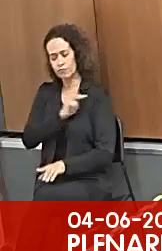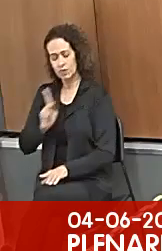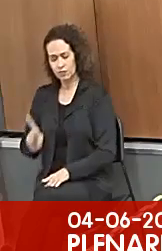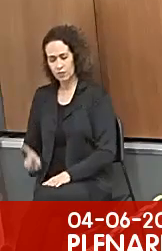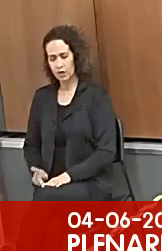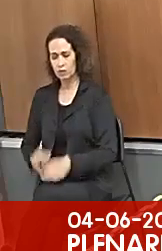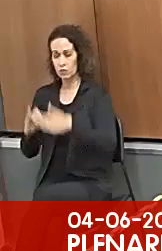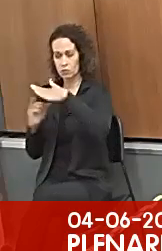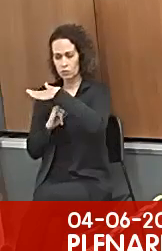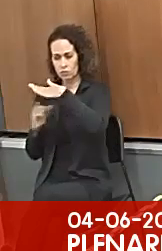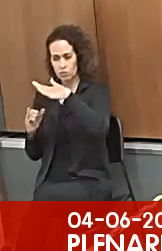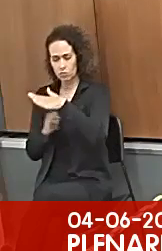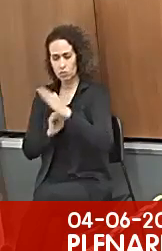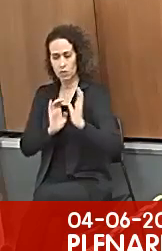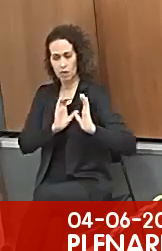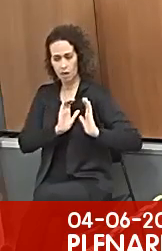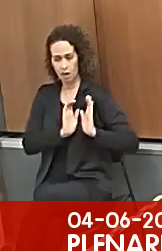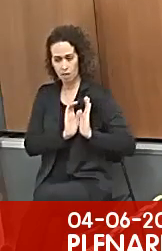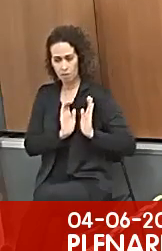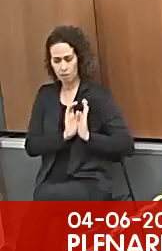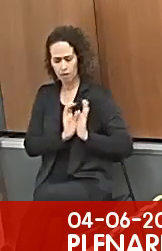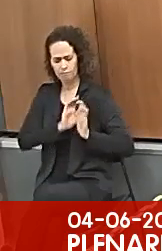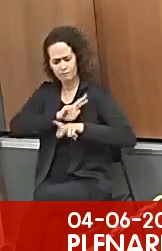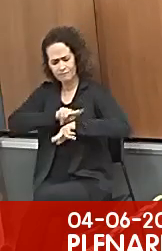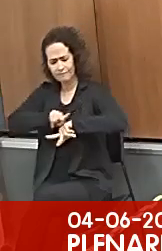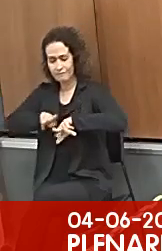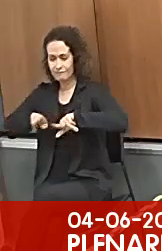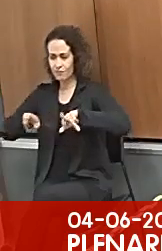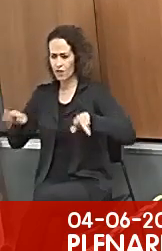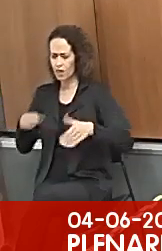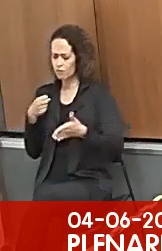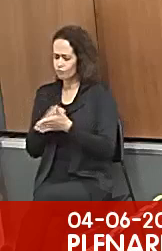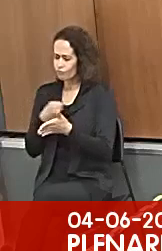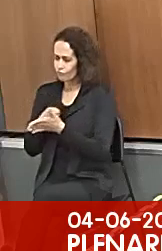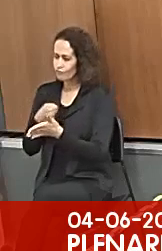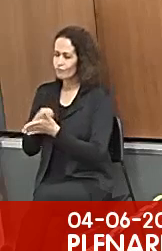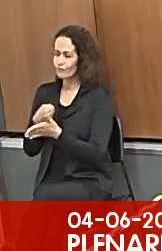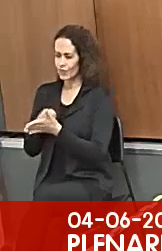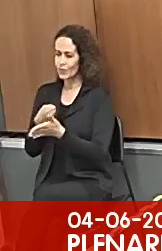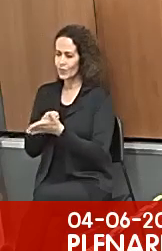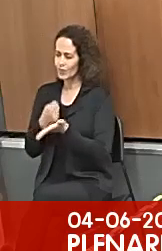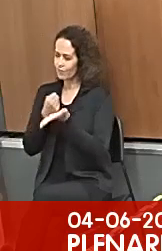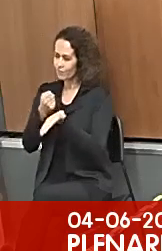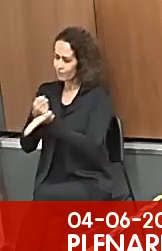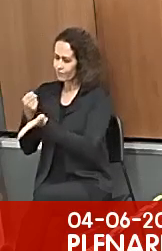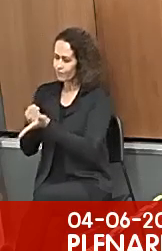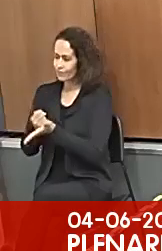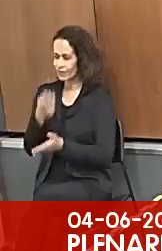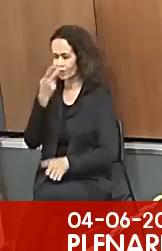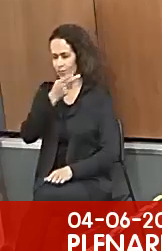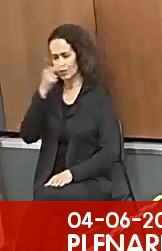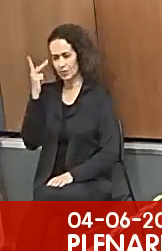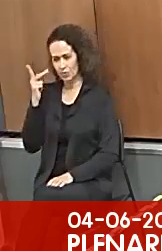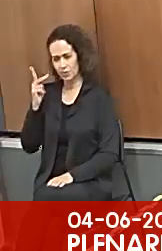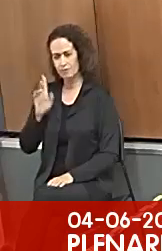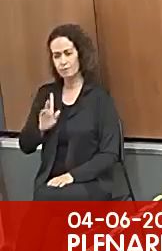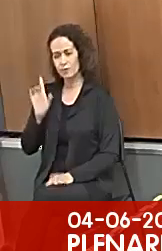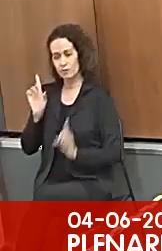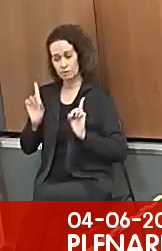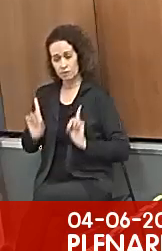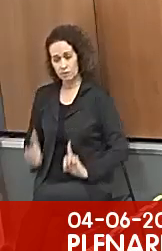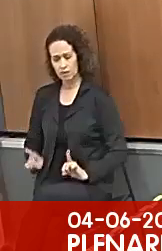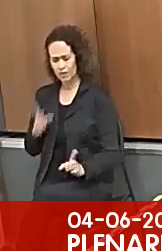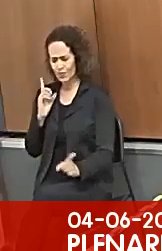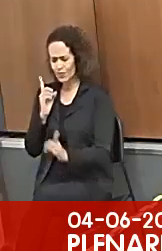APAES, várias instituições que estão na luta da pessoa com deficiência, um encontro fenomenal que